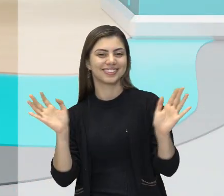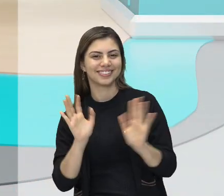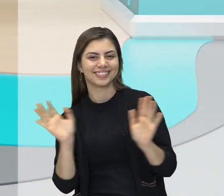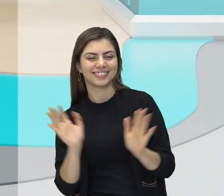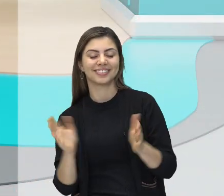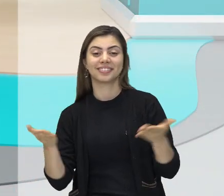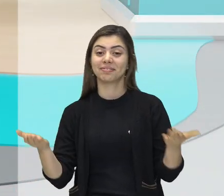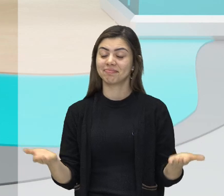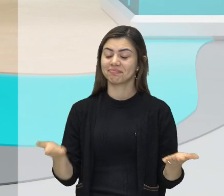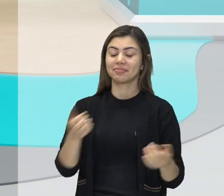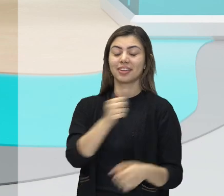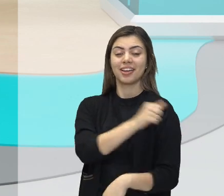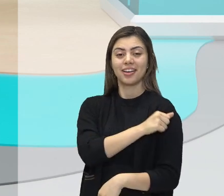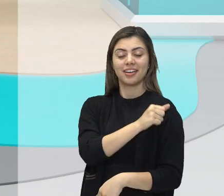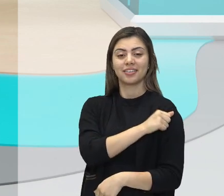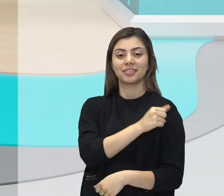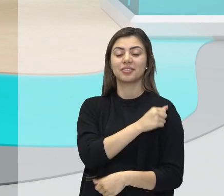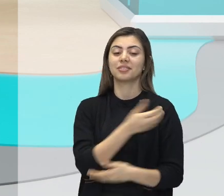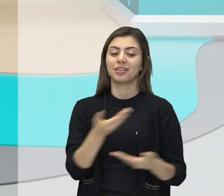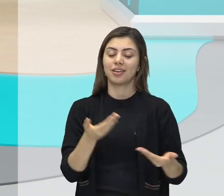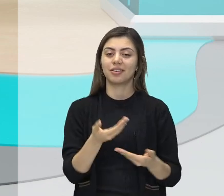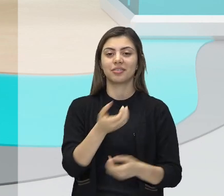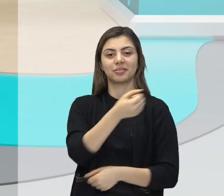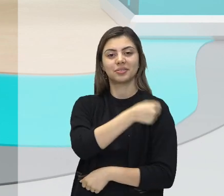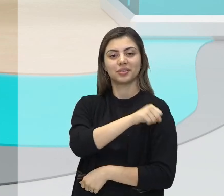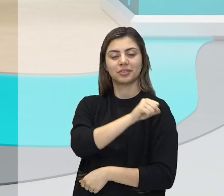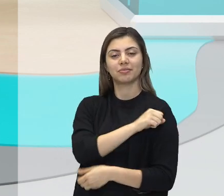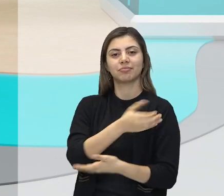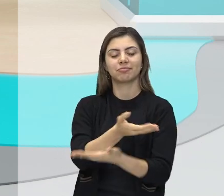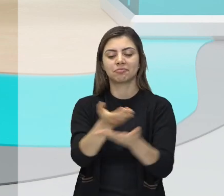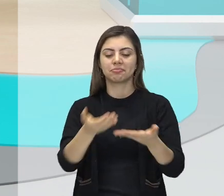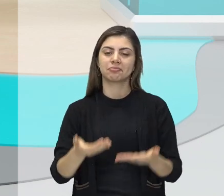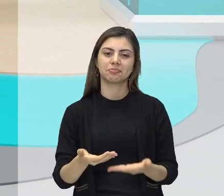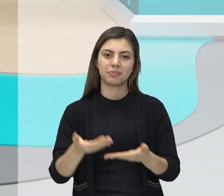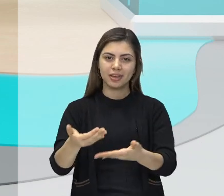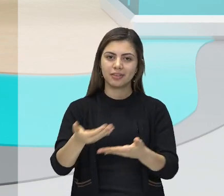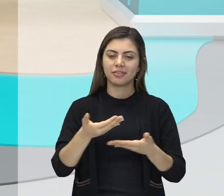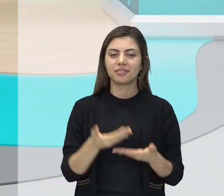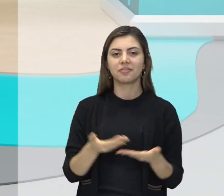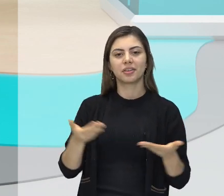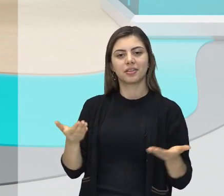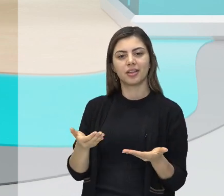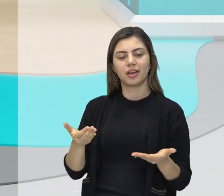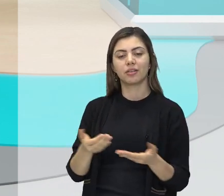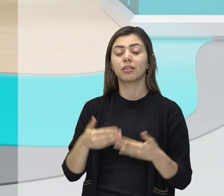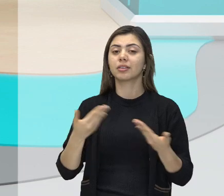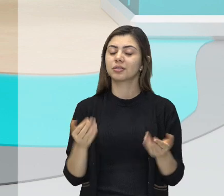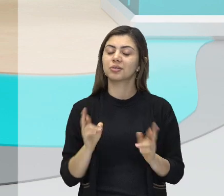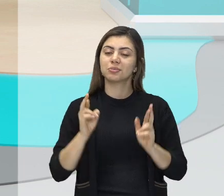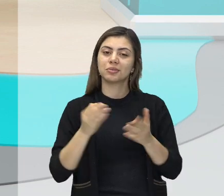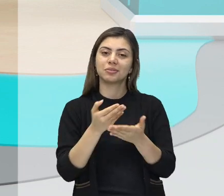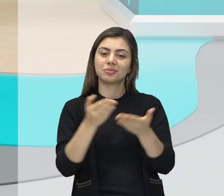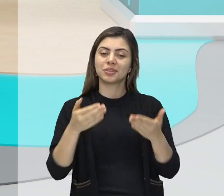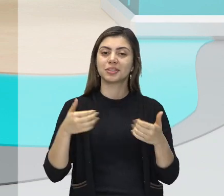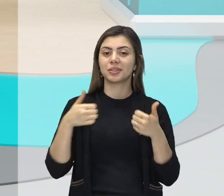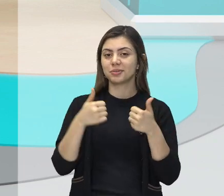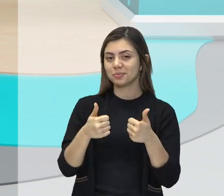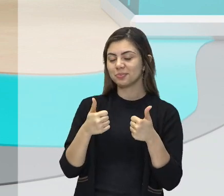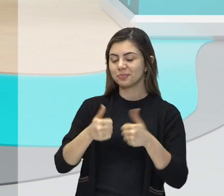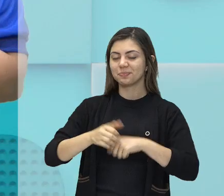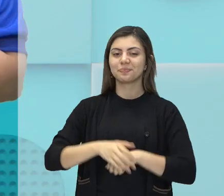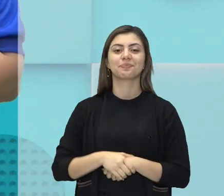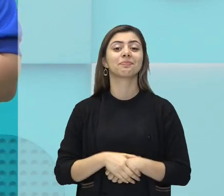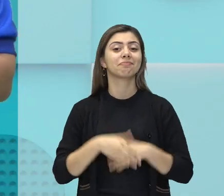olá, queridos alunos do 8º ano, sejam todos bem-vindos. Espero que vocês estejam